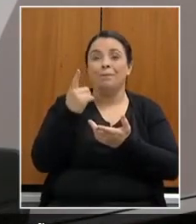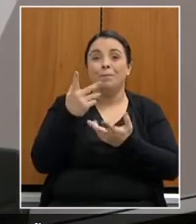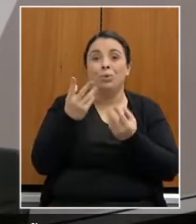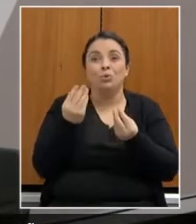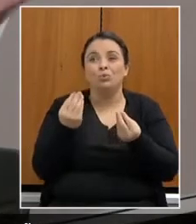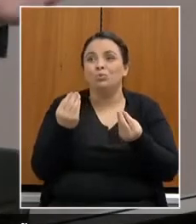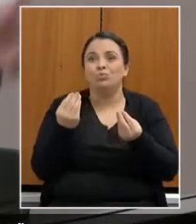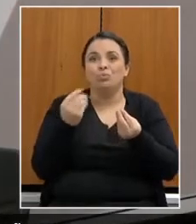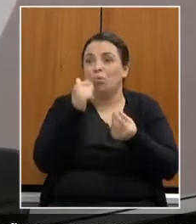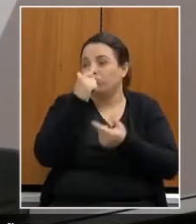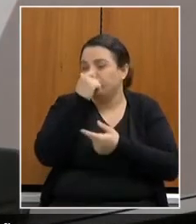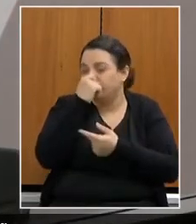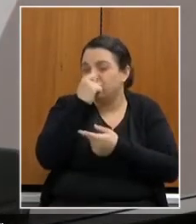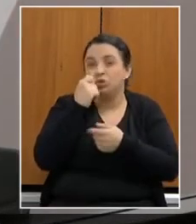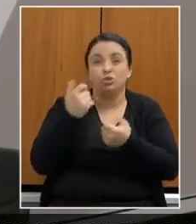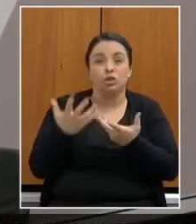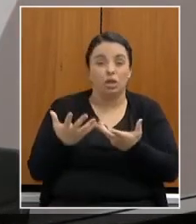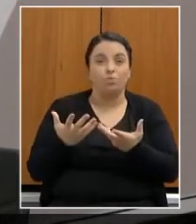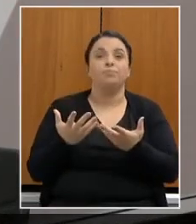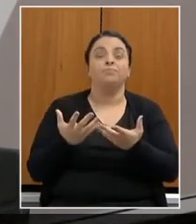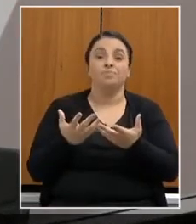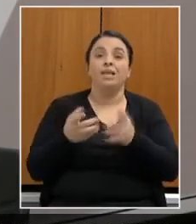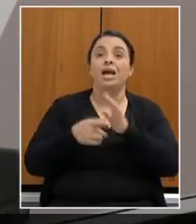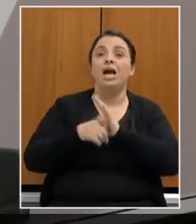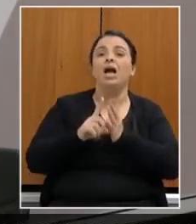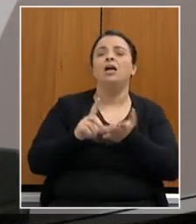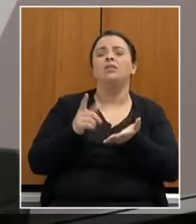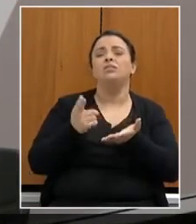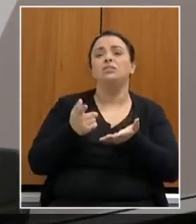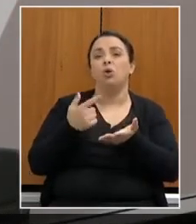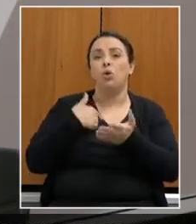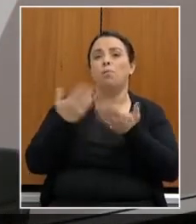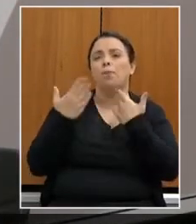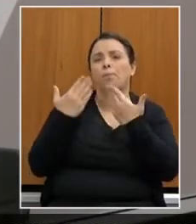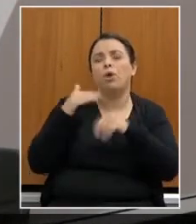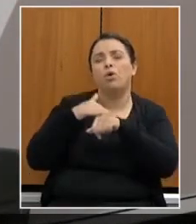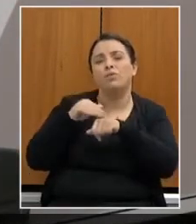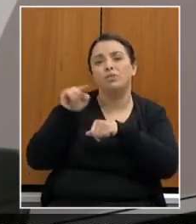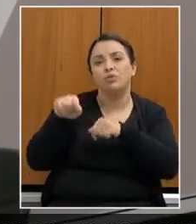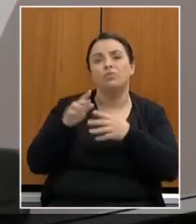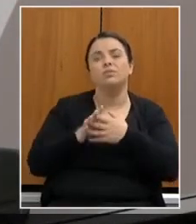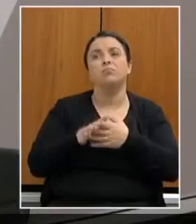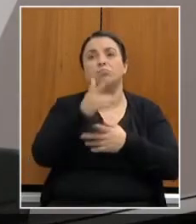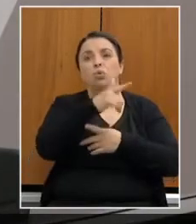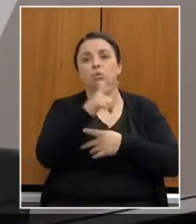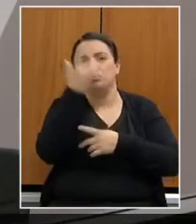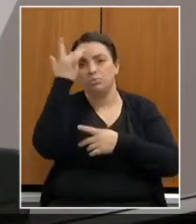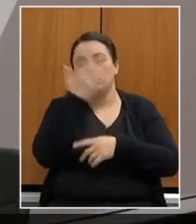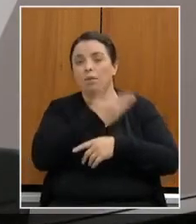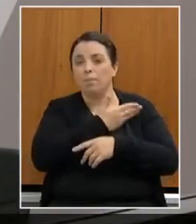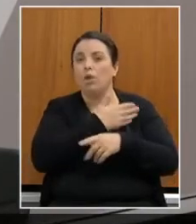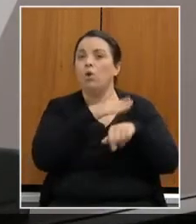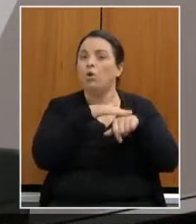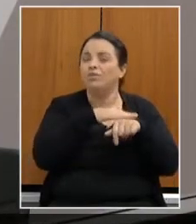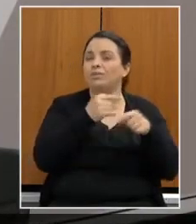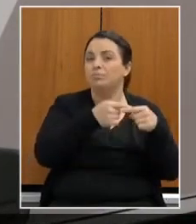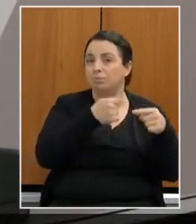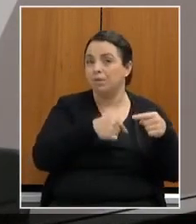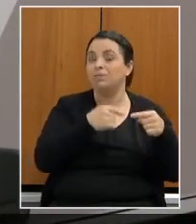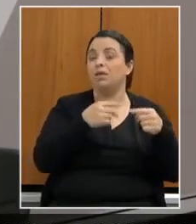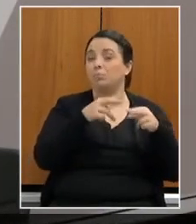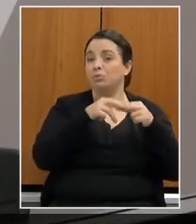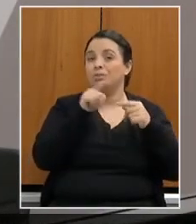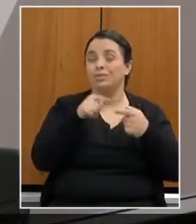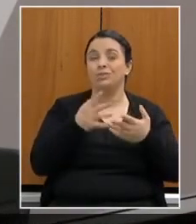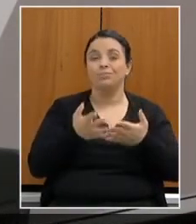tive com o senhor conversando hoje mais cedo a respeito disso estive com colegas conversando semana passada a respeito disso também é